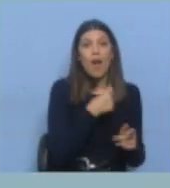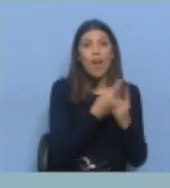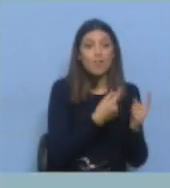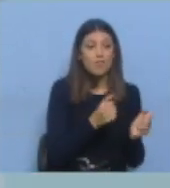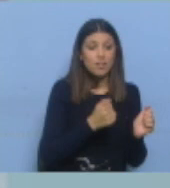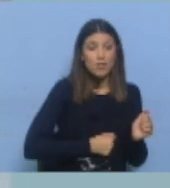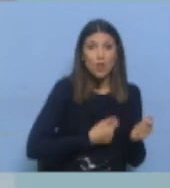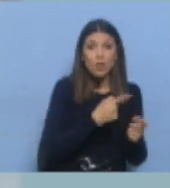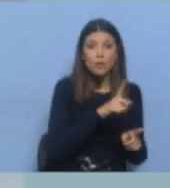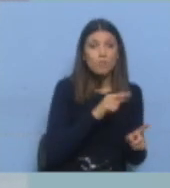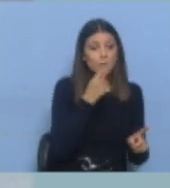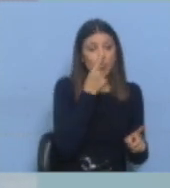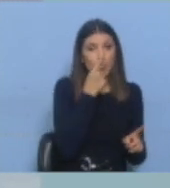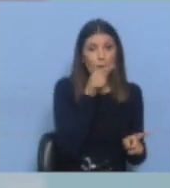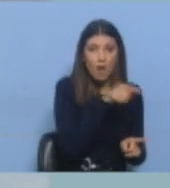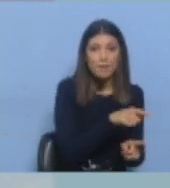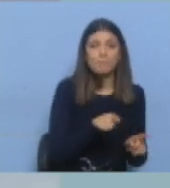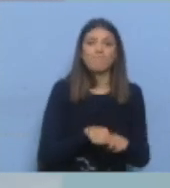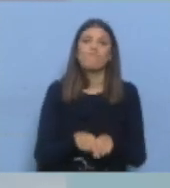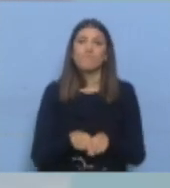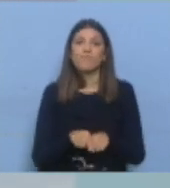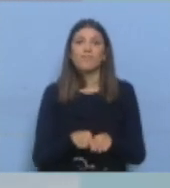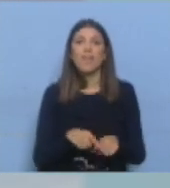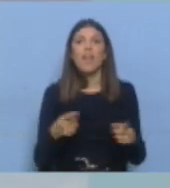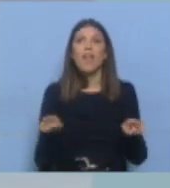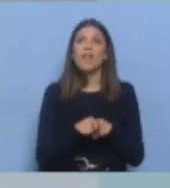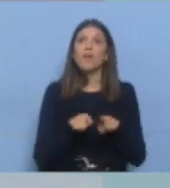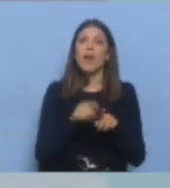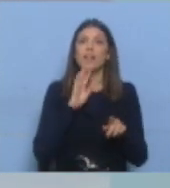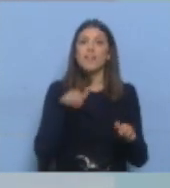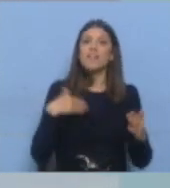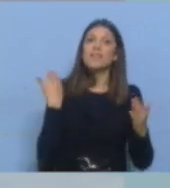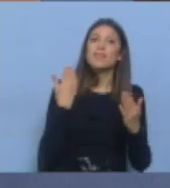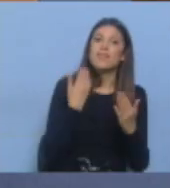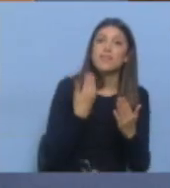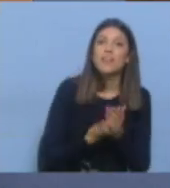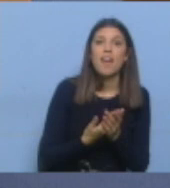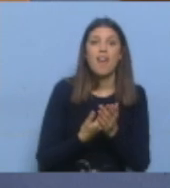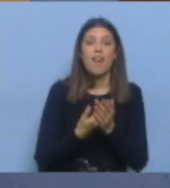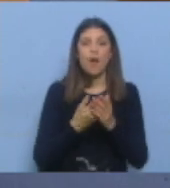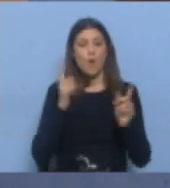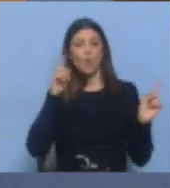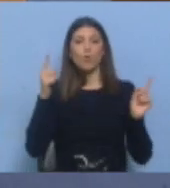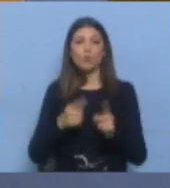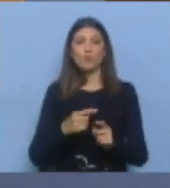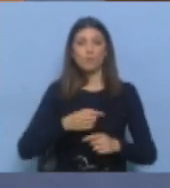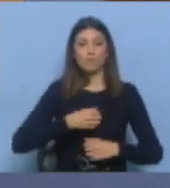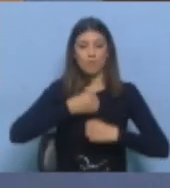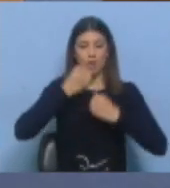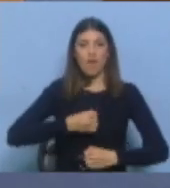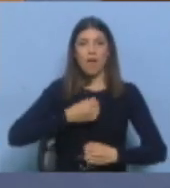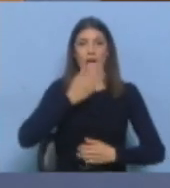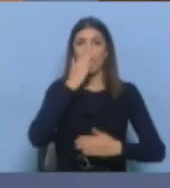também é sínodo. Sinodalidade. Ele claro, sim. Mas que acaba por ser quase resumo da sua atitude de governo de Igreja, não é?